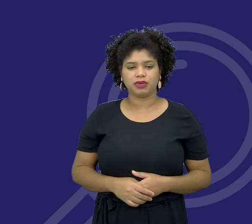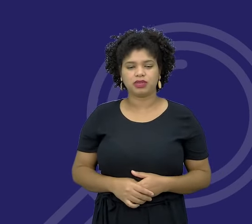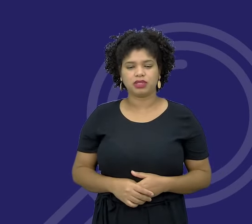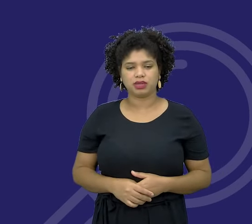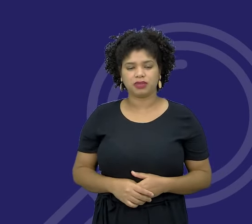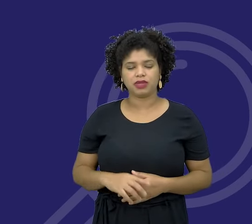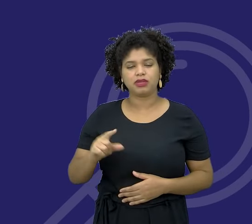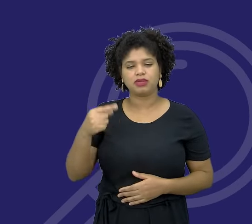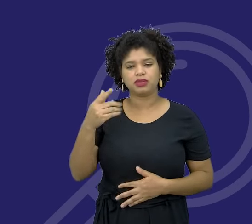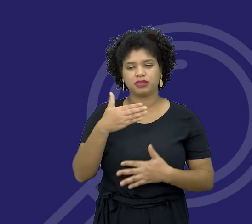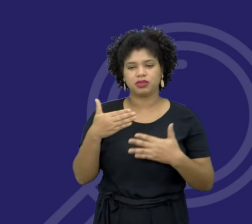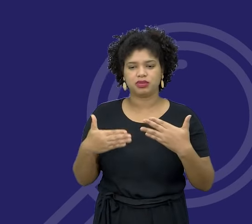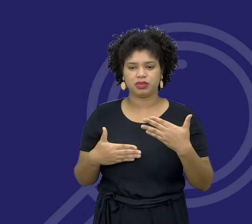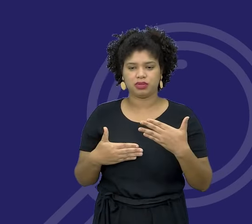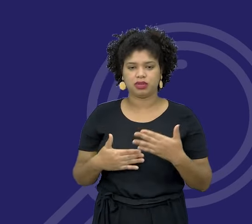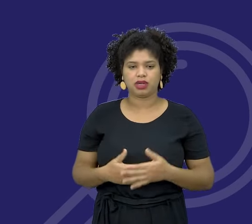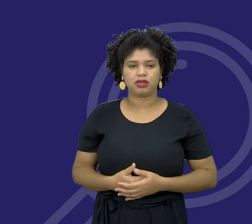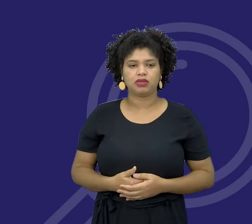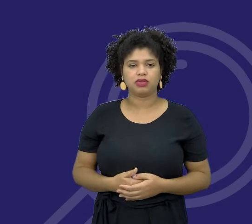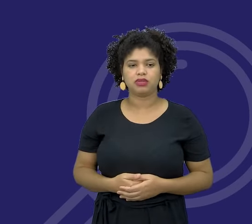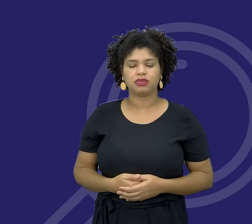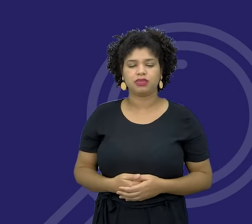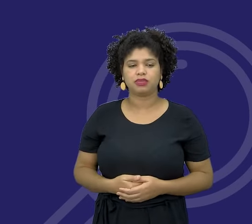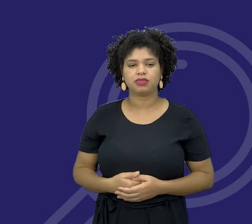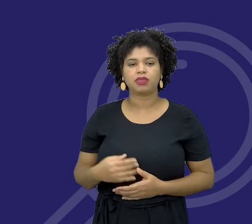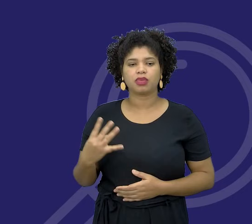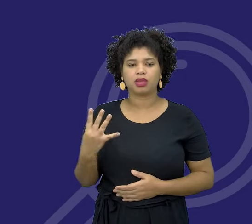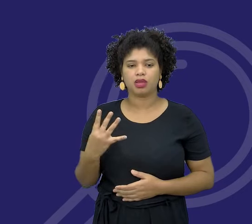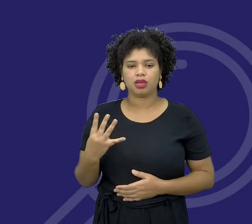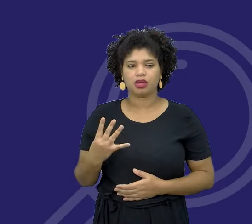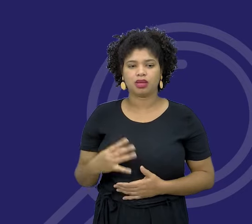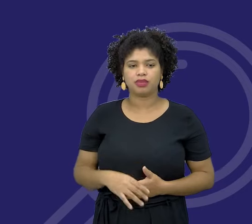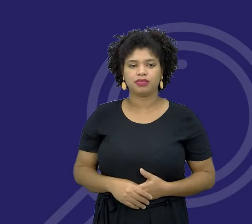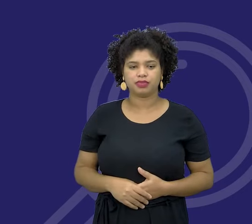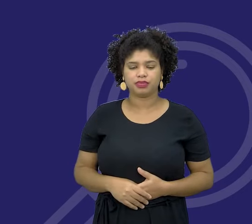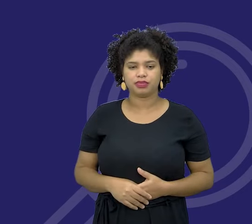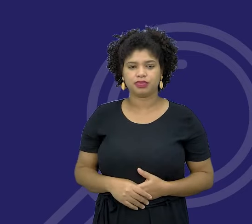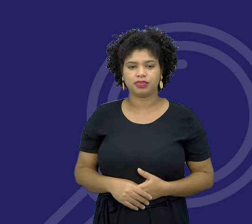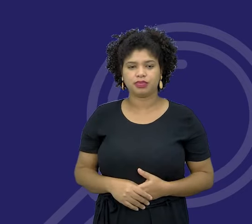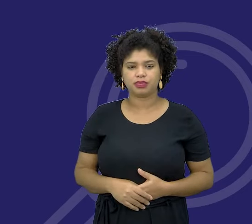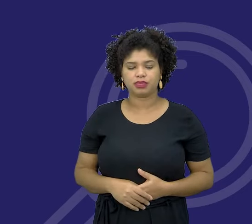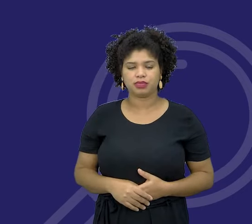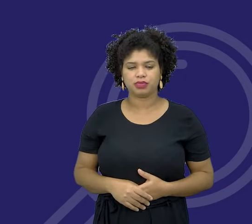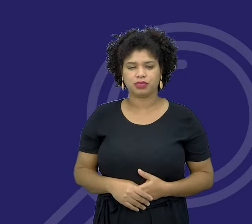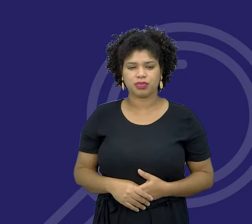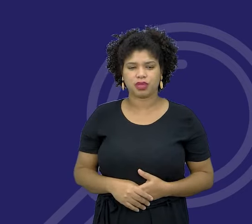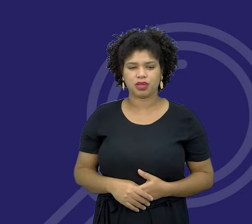Pode passar, por favor.